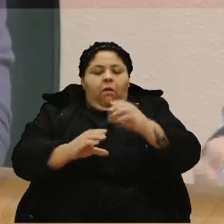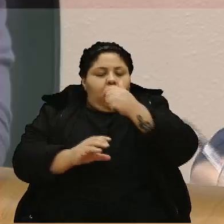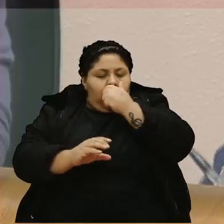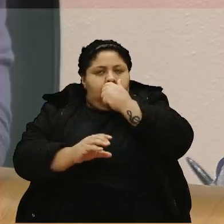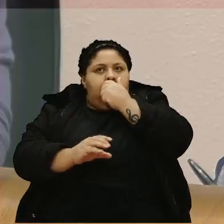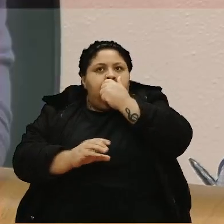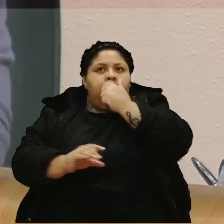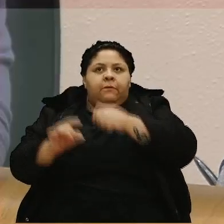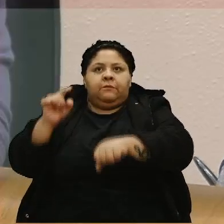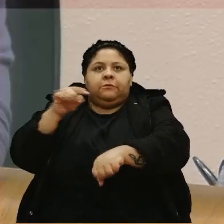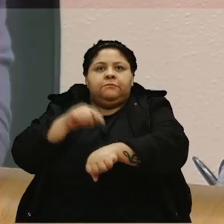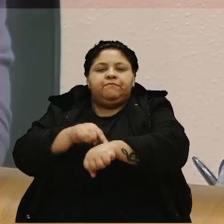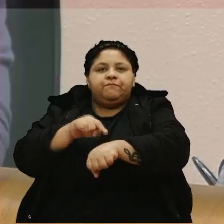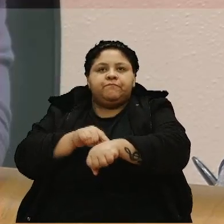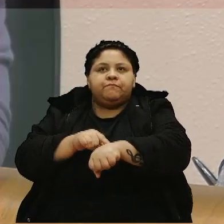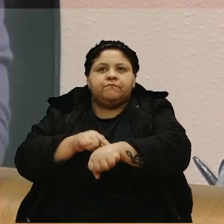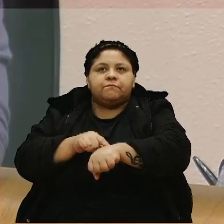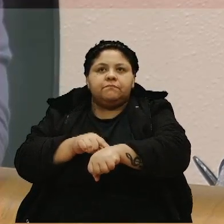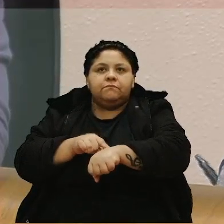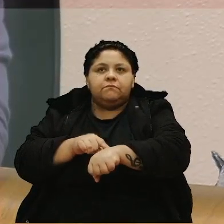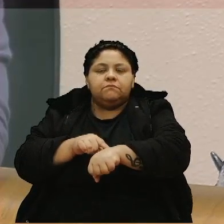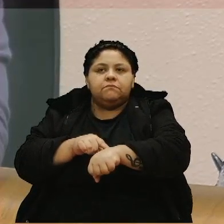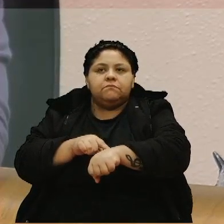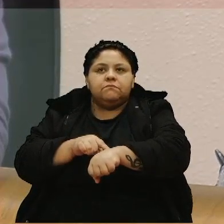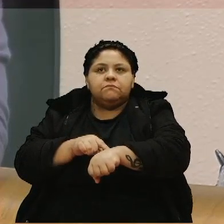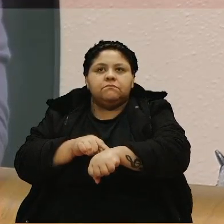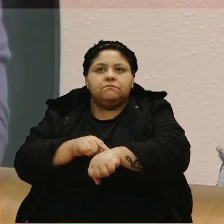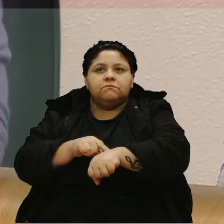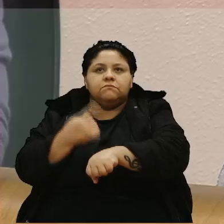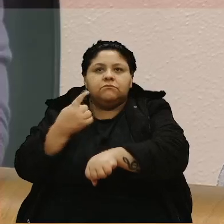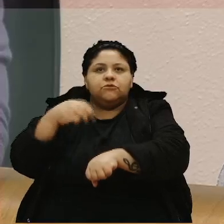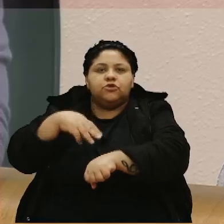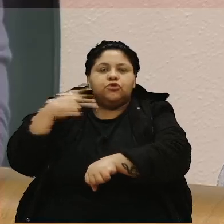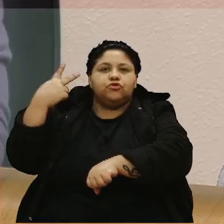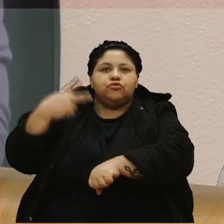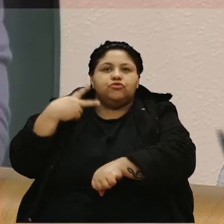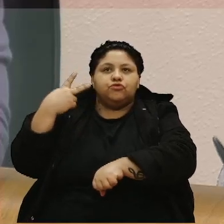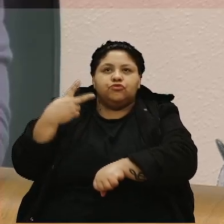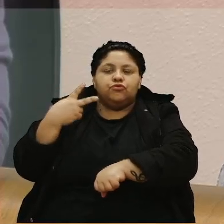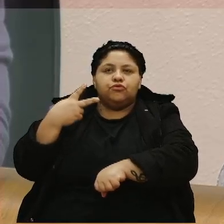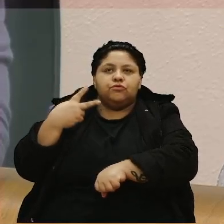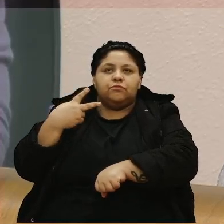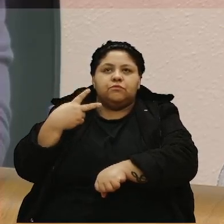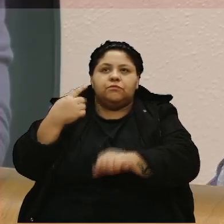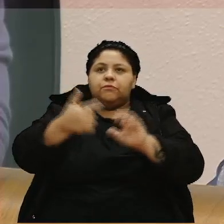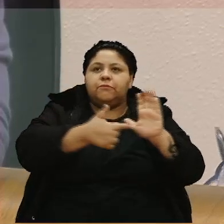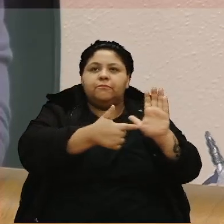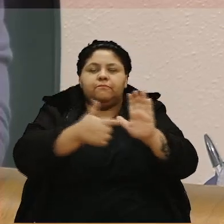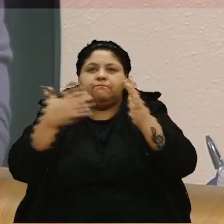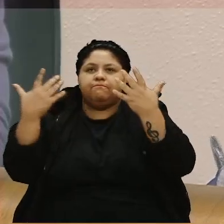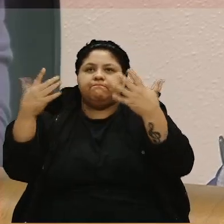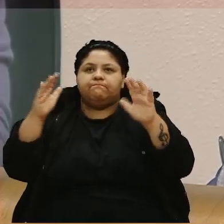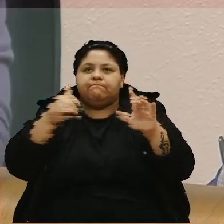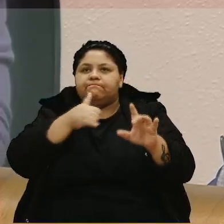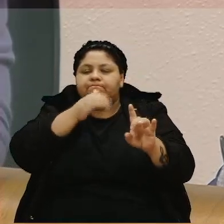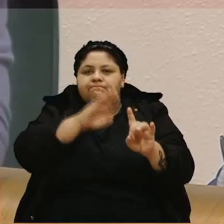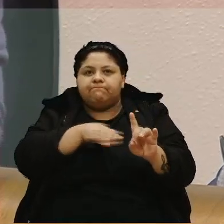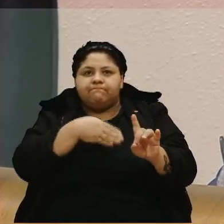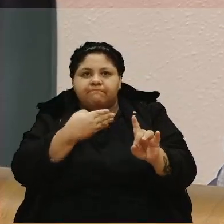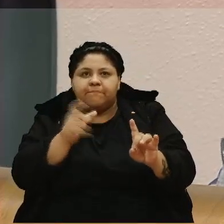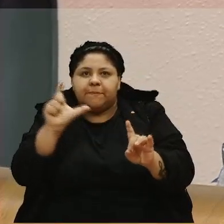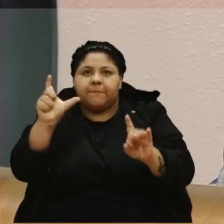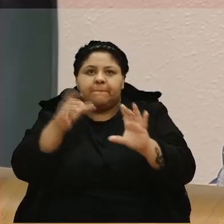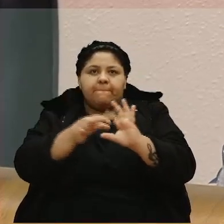considerações. Pelo tempo por vereador inscrito para apresentação de votos de pesar, de louvor ou de congratulações. A palavra